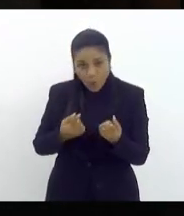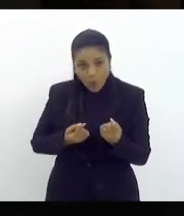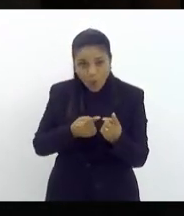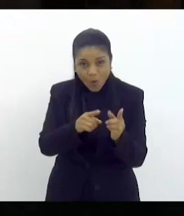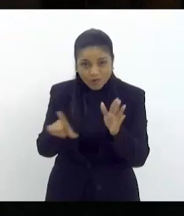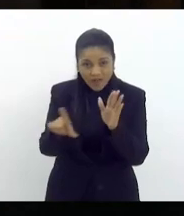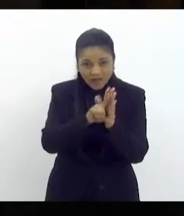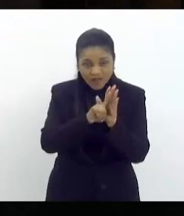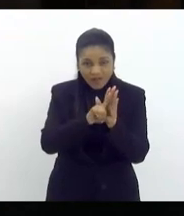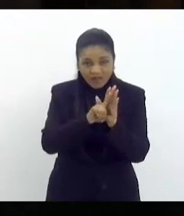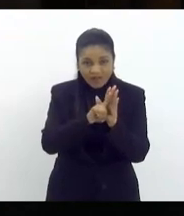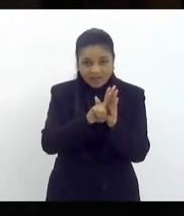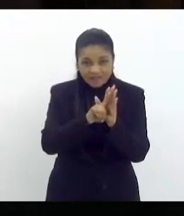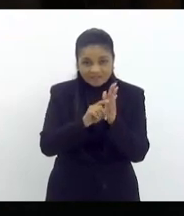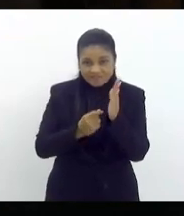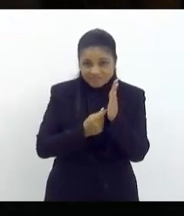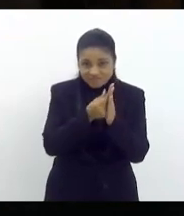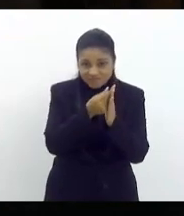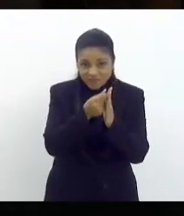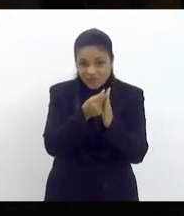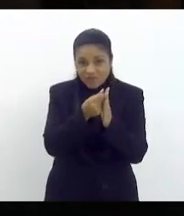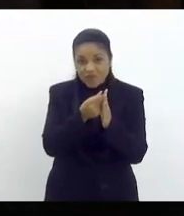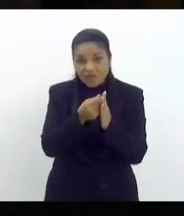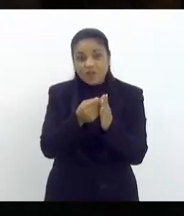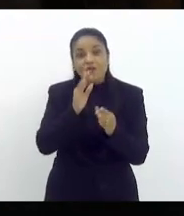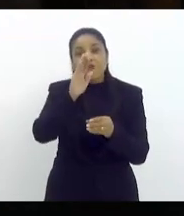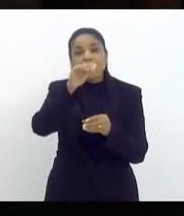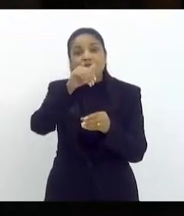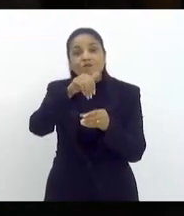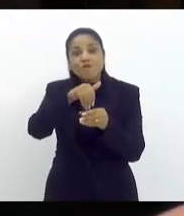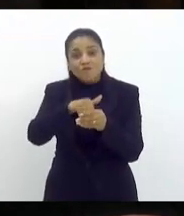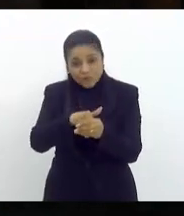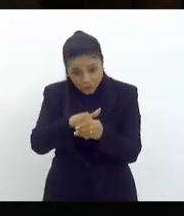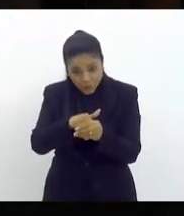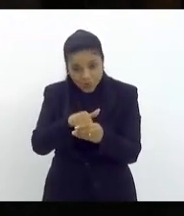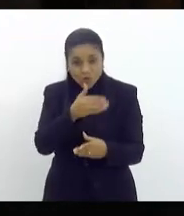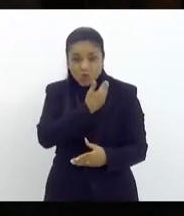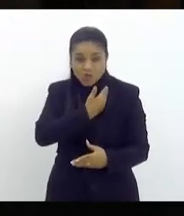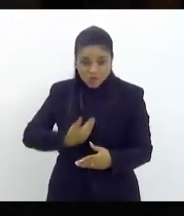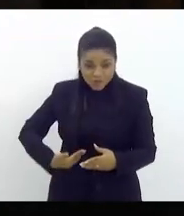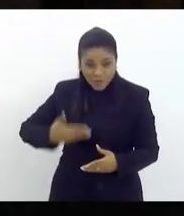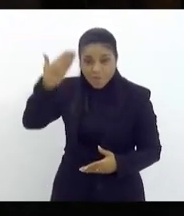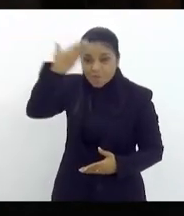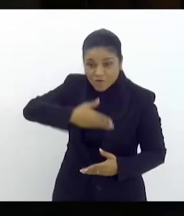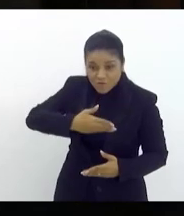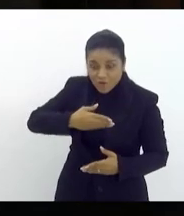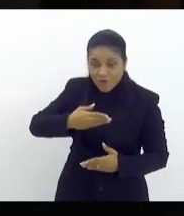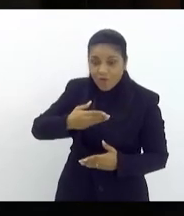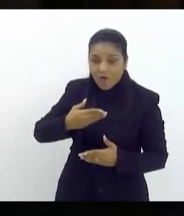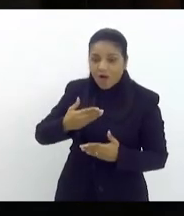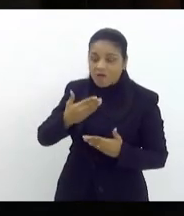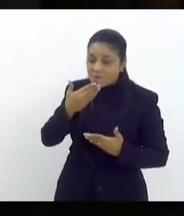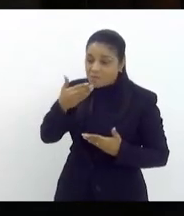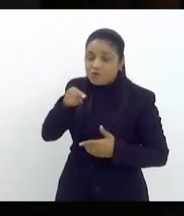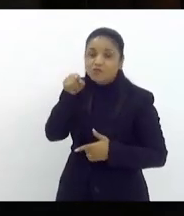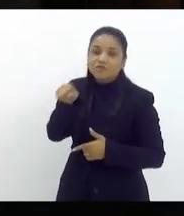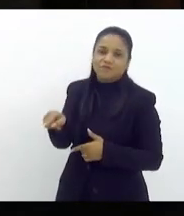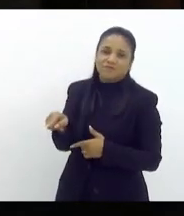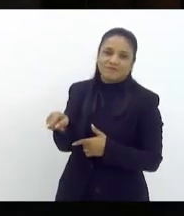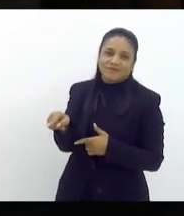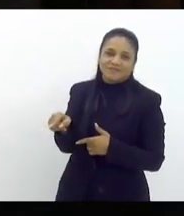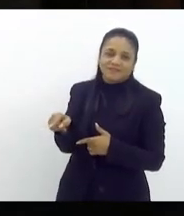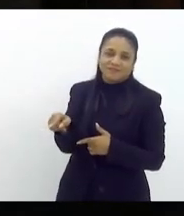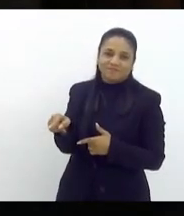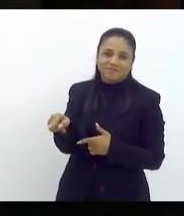vocês votaram contra aquilo que o governo acabou de provar em nome de vocês foi o governo a base